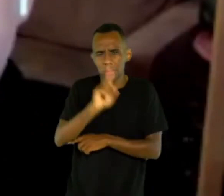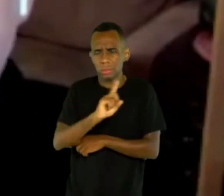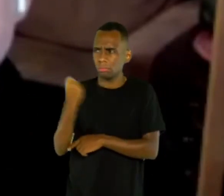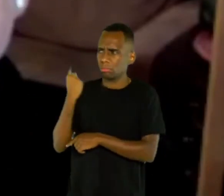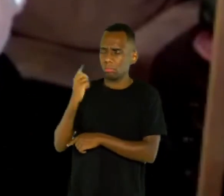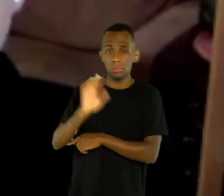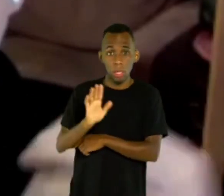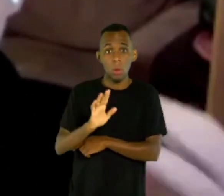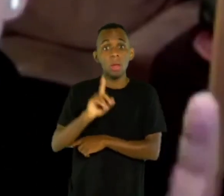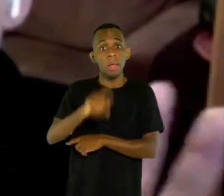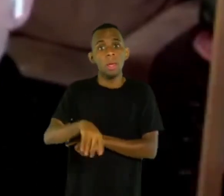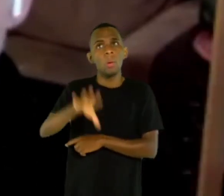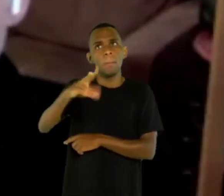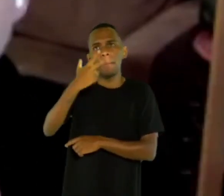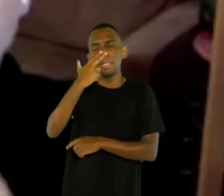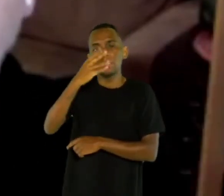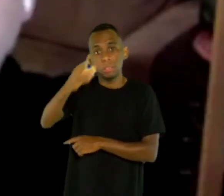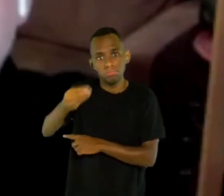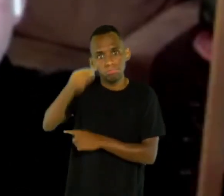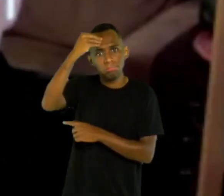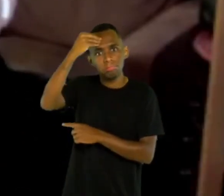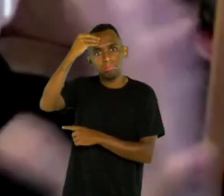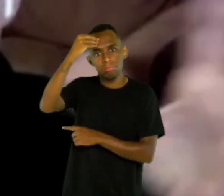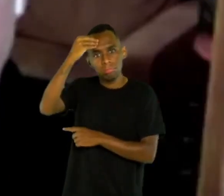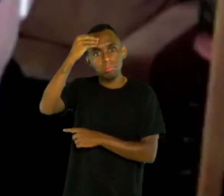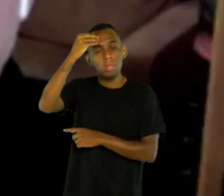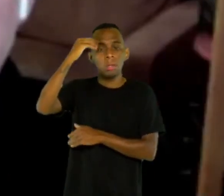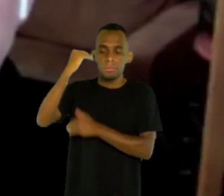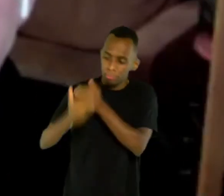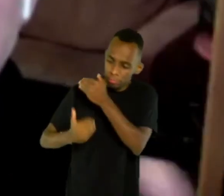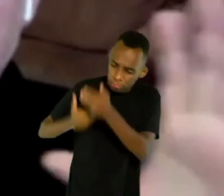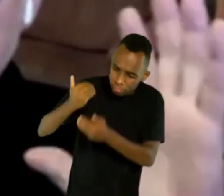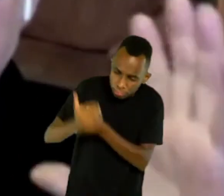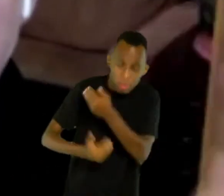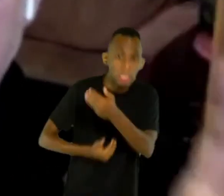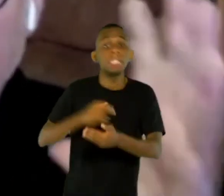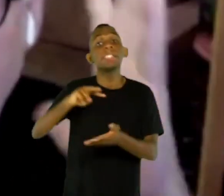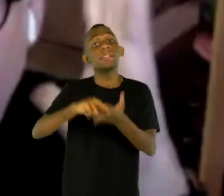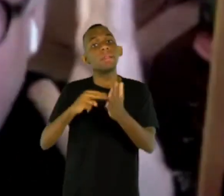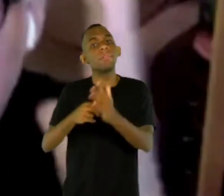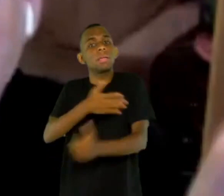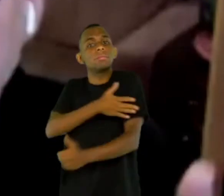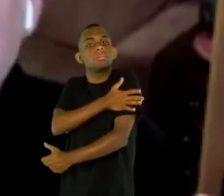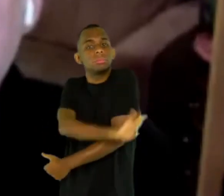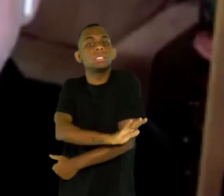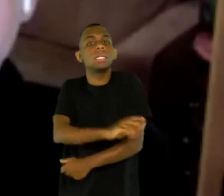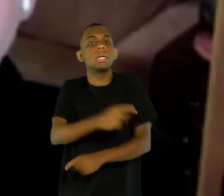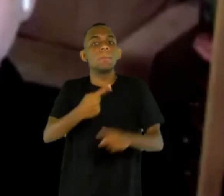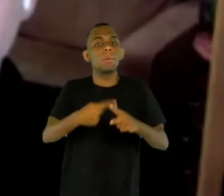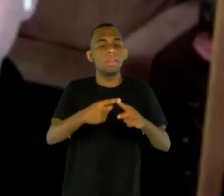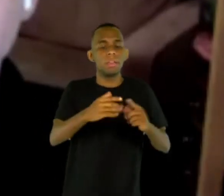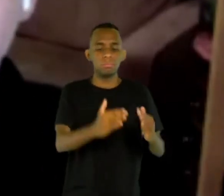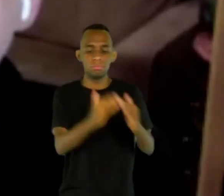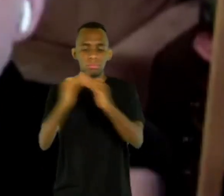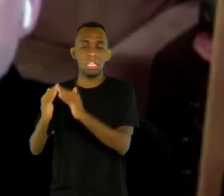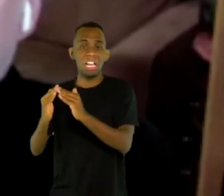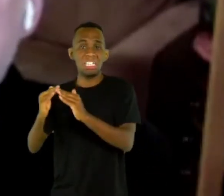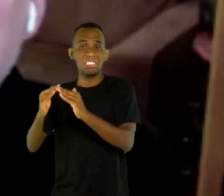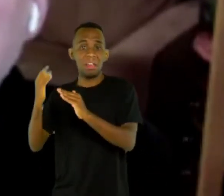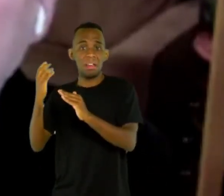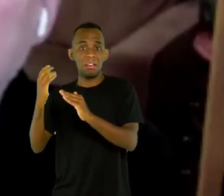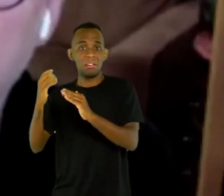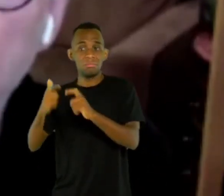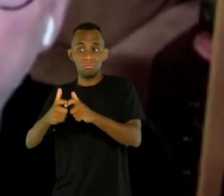uma mentalidade patriarcal e racista. Quer dizer, você, né, é um enquadramento mesmo